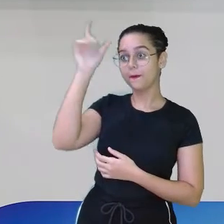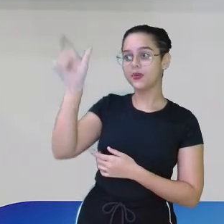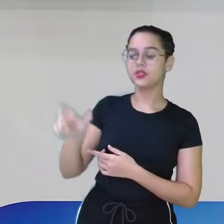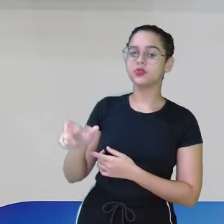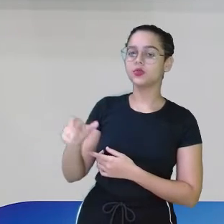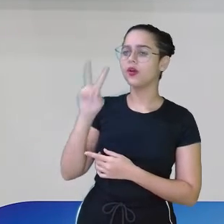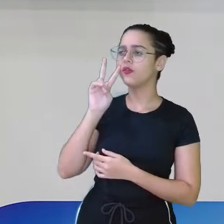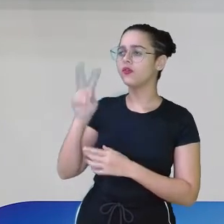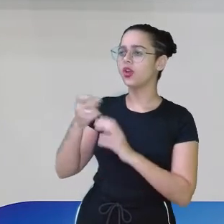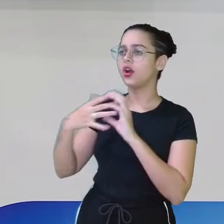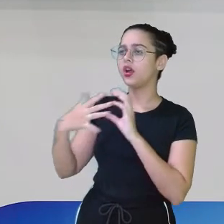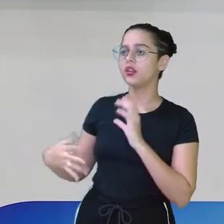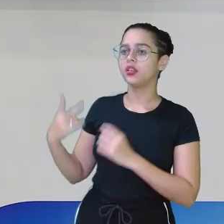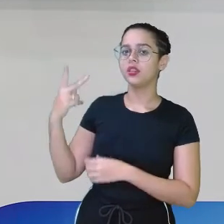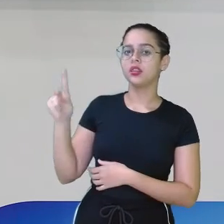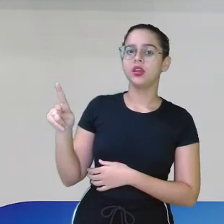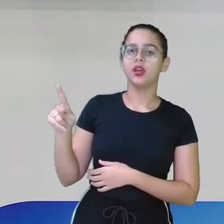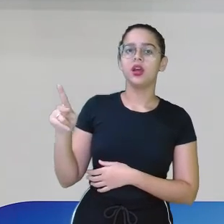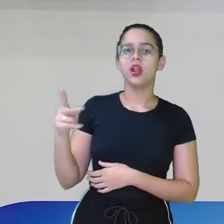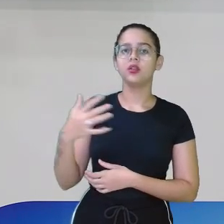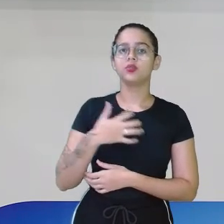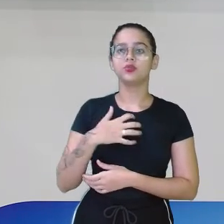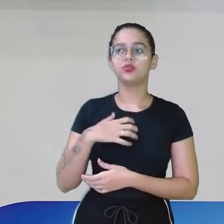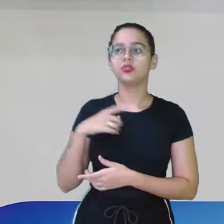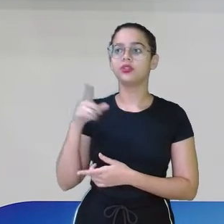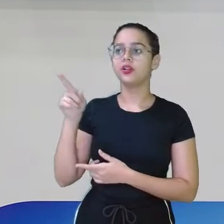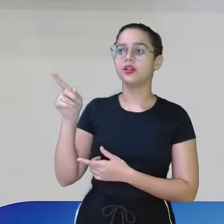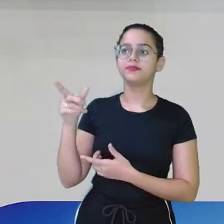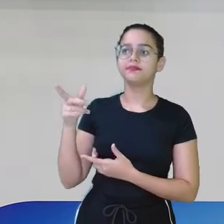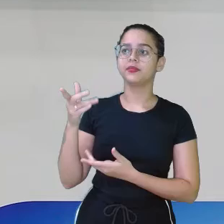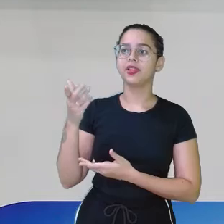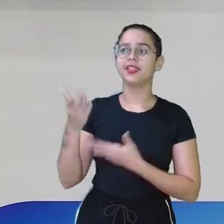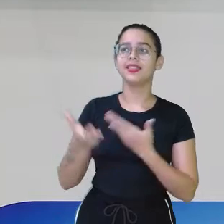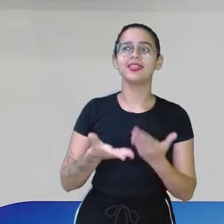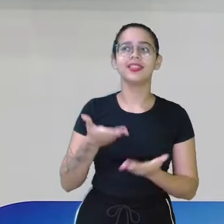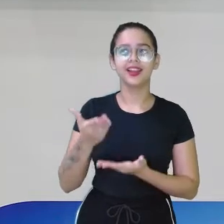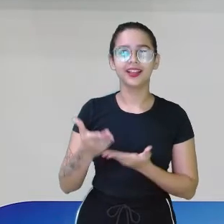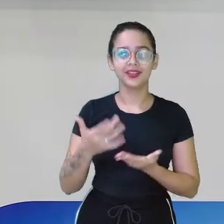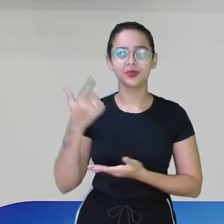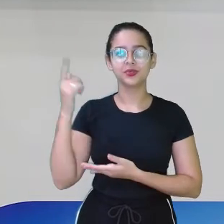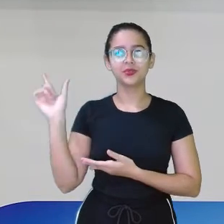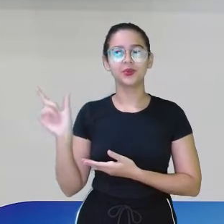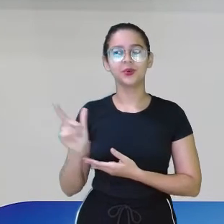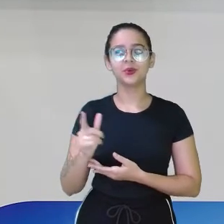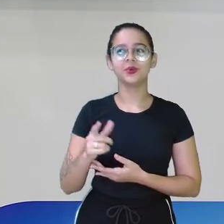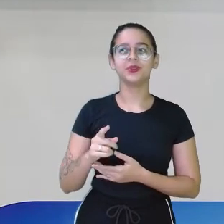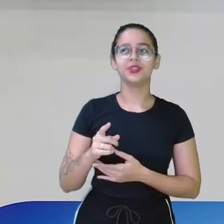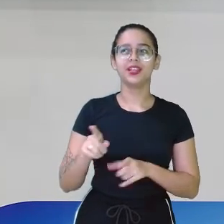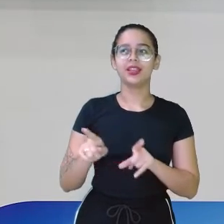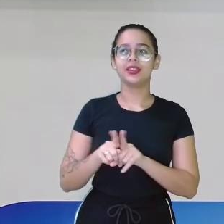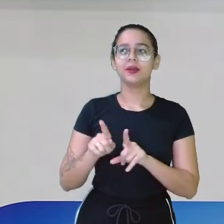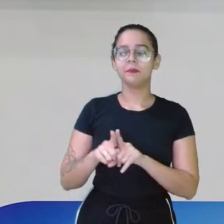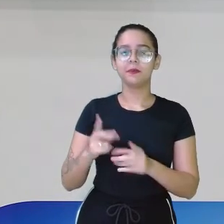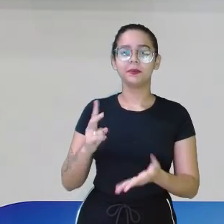vê características nela, da maneira como ela trata os outros, né? A maneira como ela se